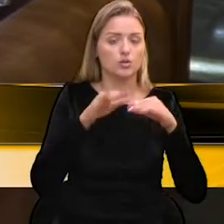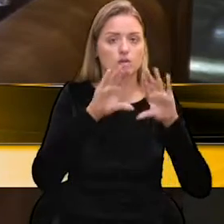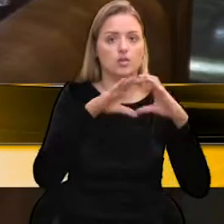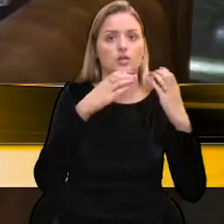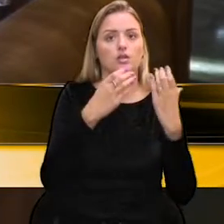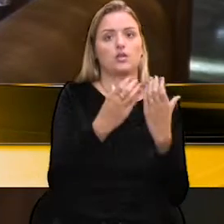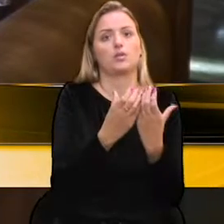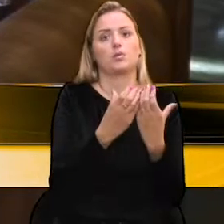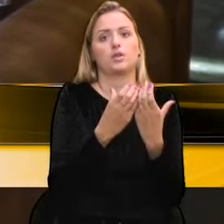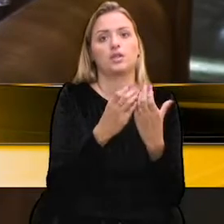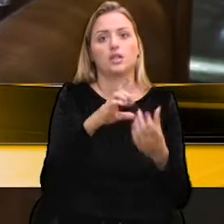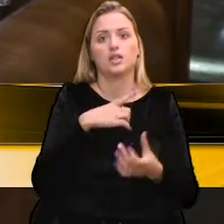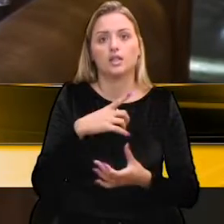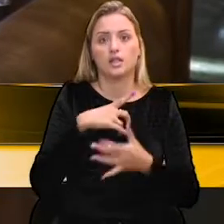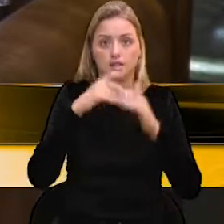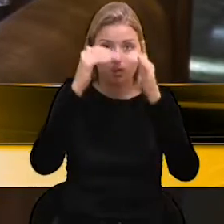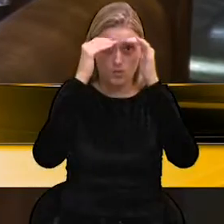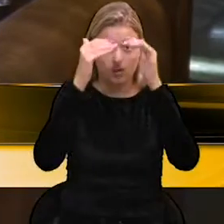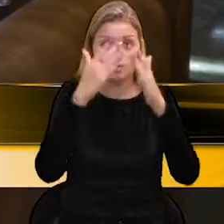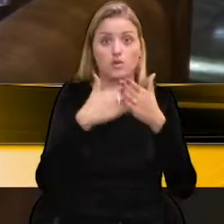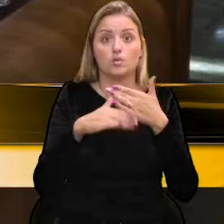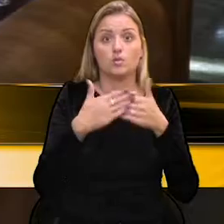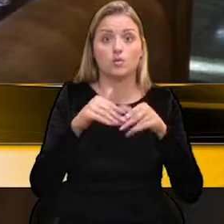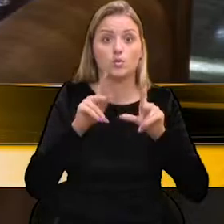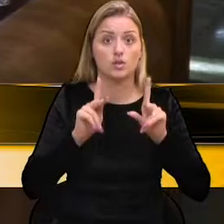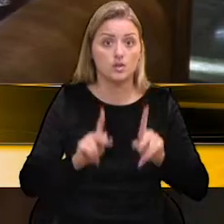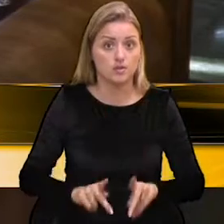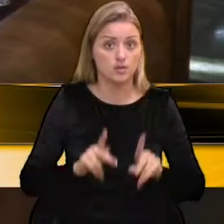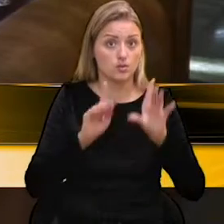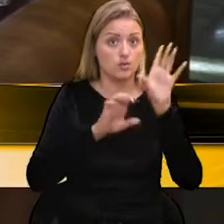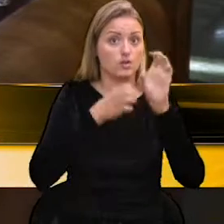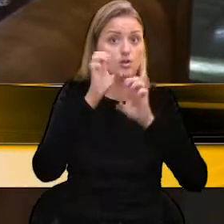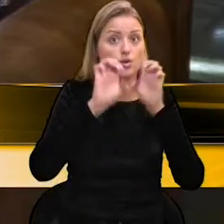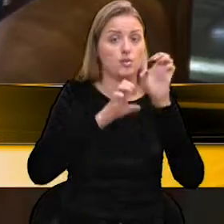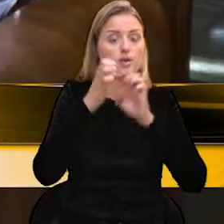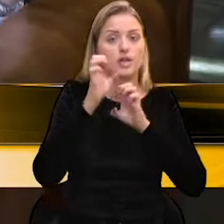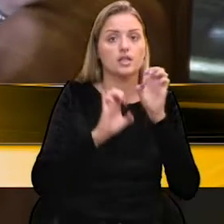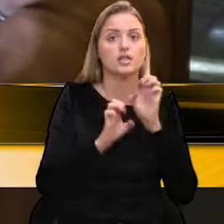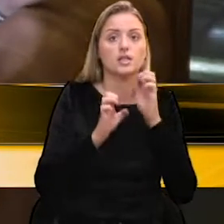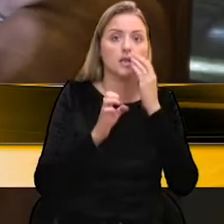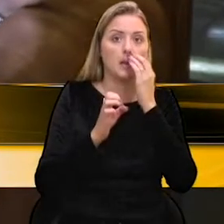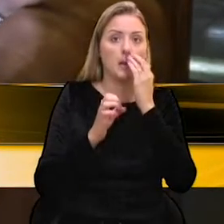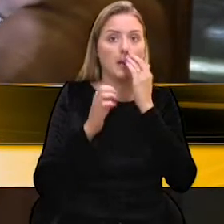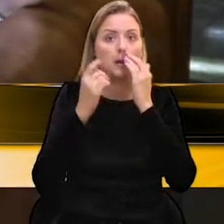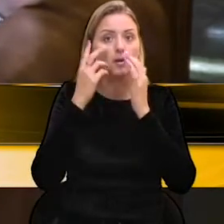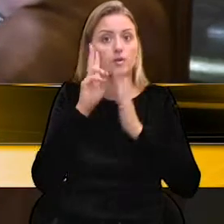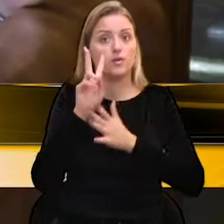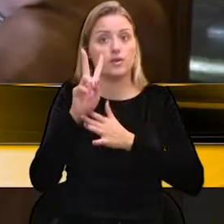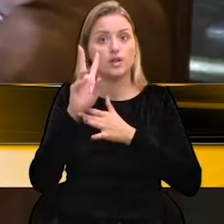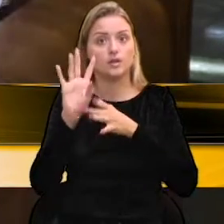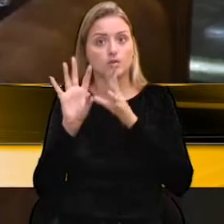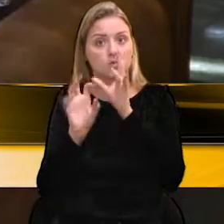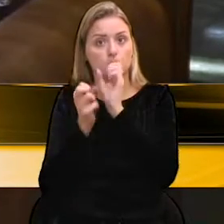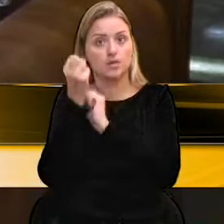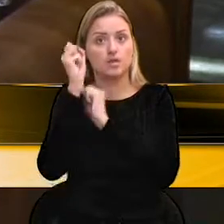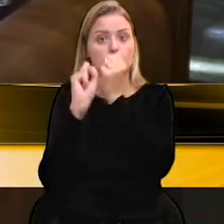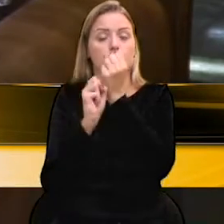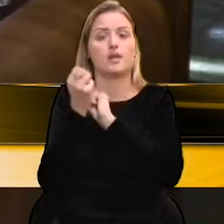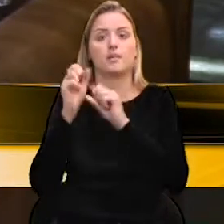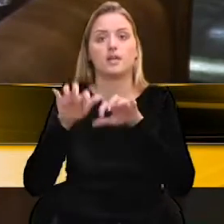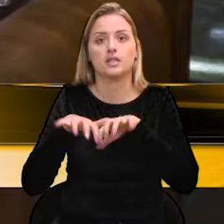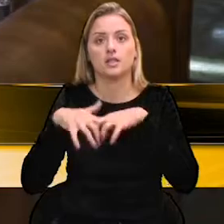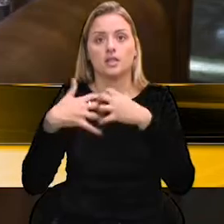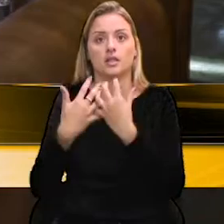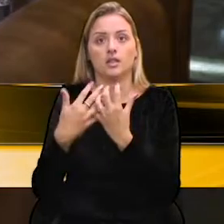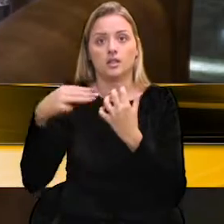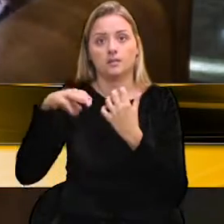comunidade que têm um respeito de toda a classe empresarial, uma delas da situação, né, da classe metalúrgica, metalmecânica, e a outra que